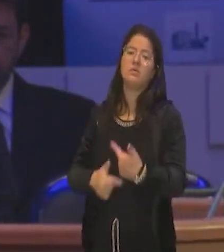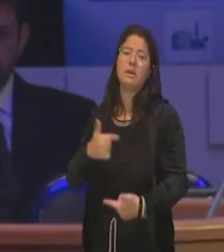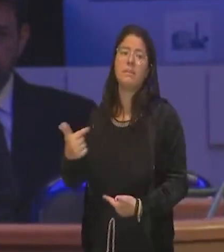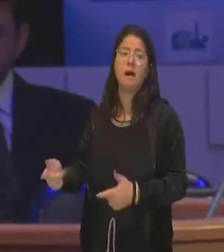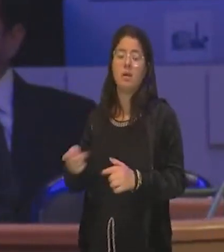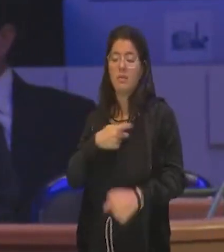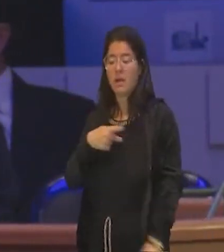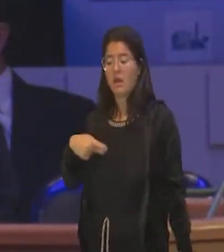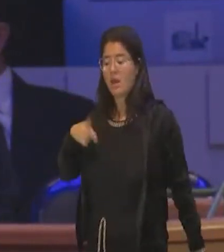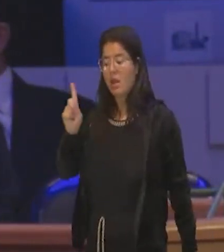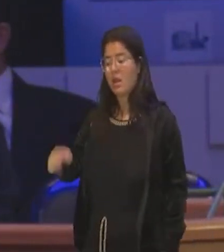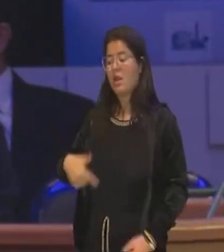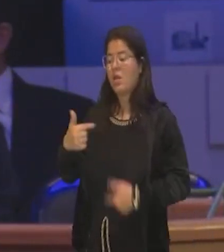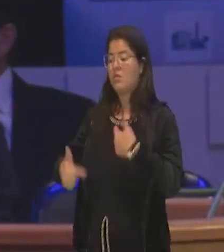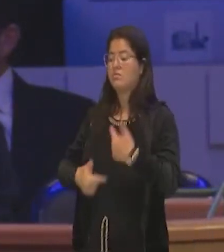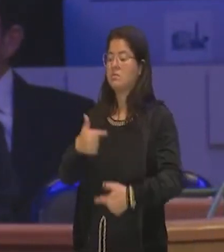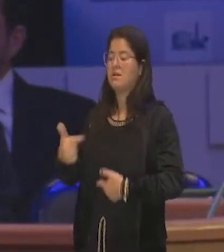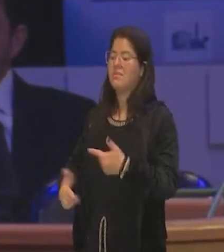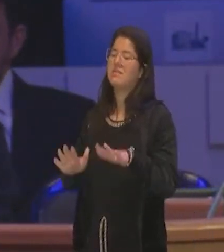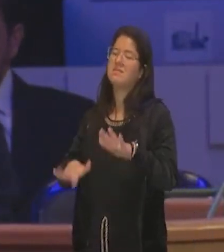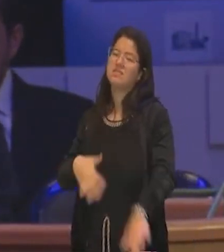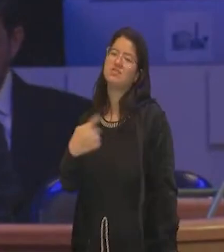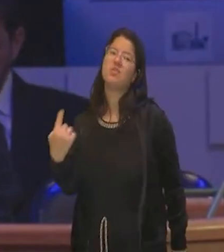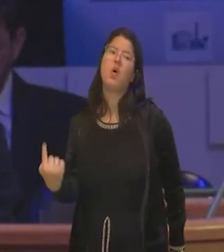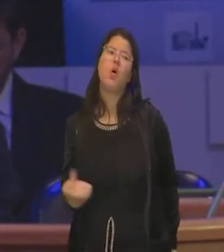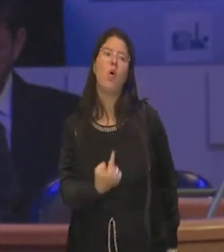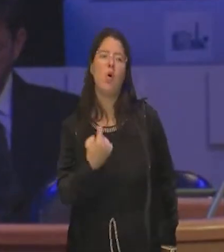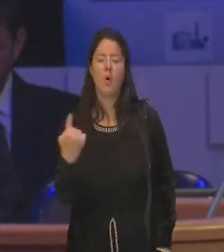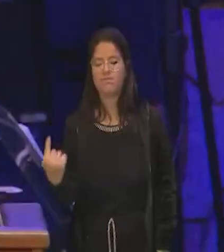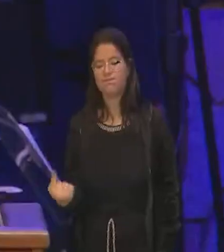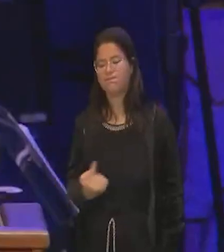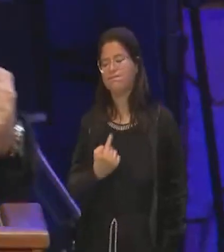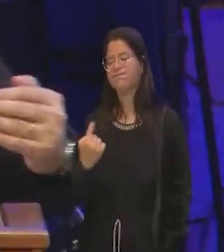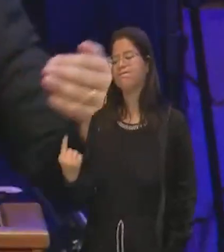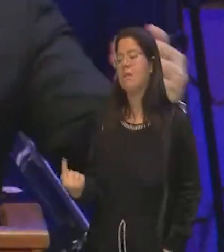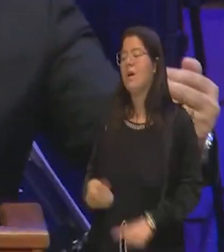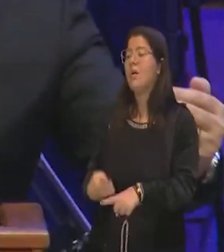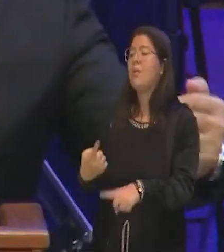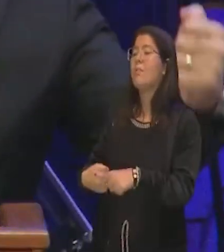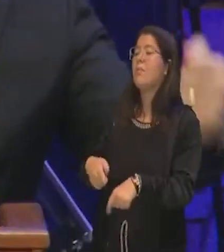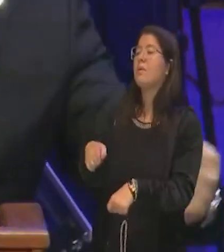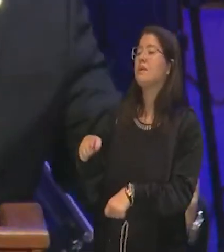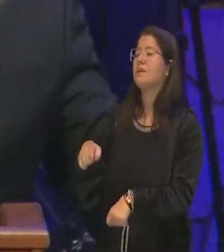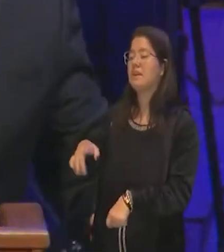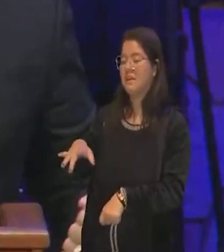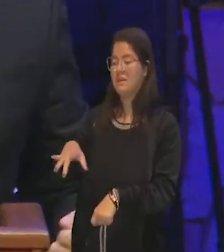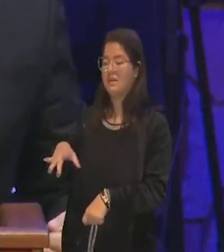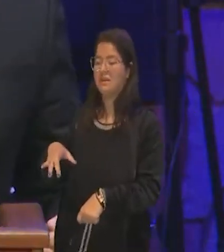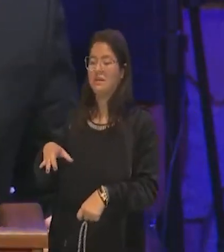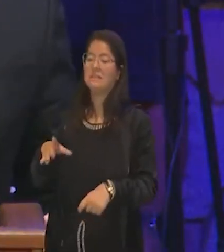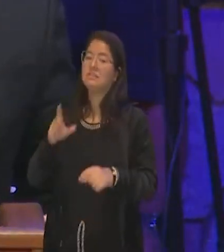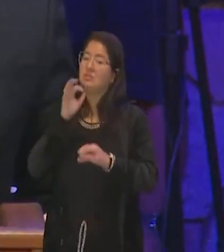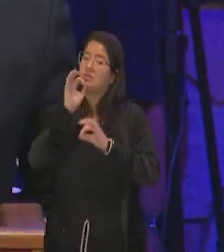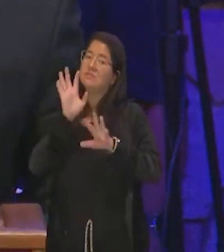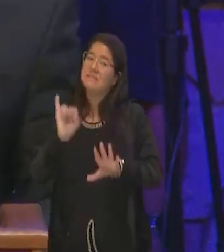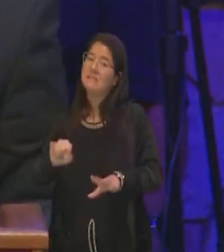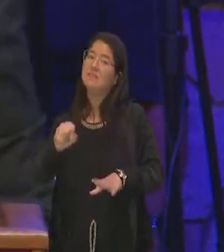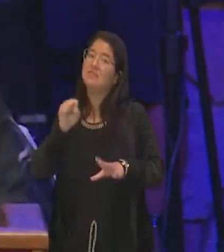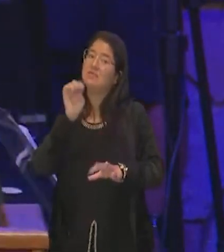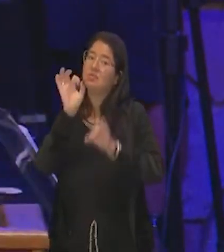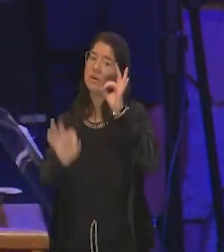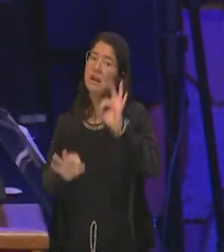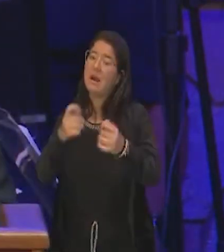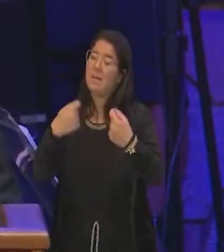pastoral é uma atividade de muita solidão, porque quando precisa julgar tem que ser justo, porque